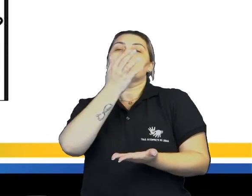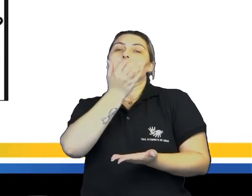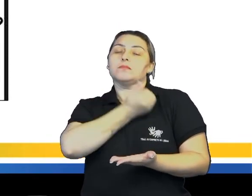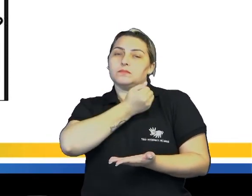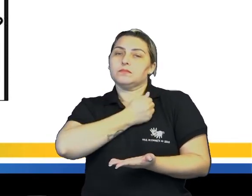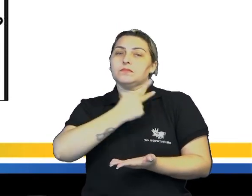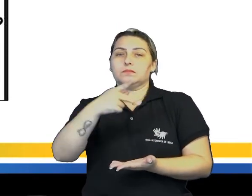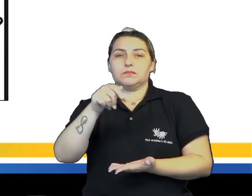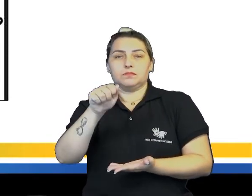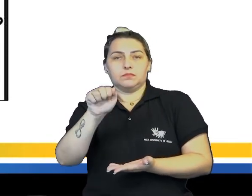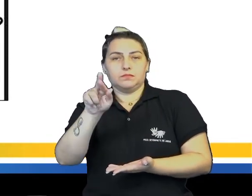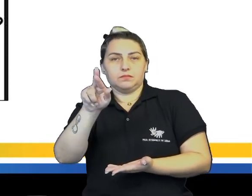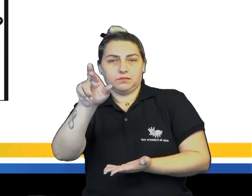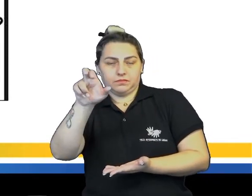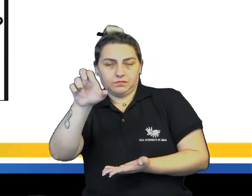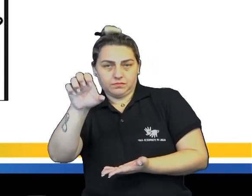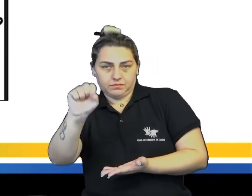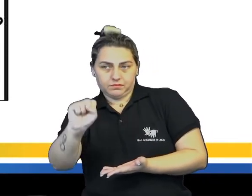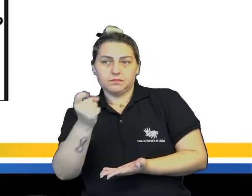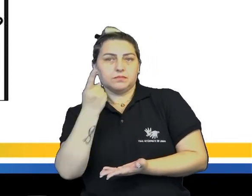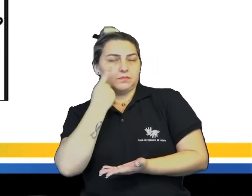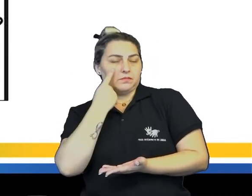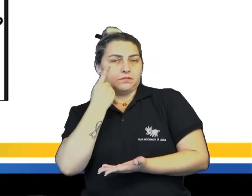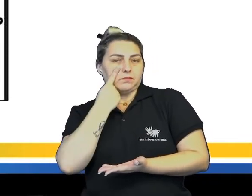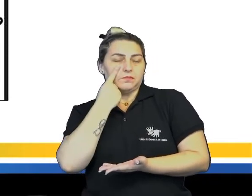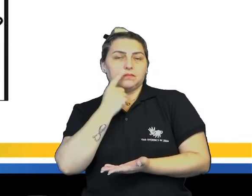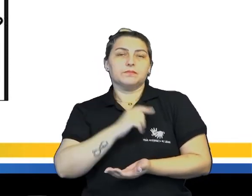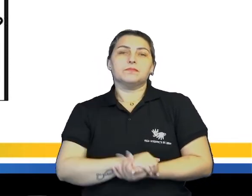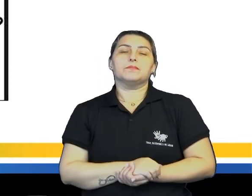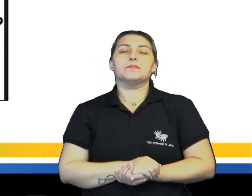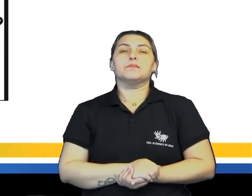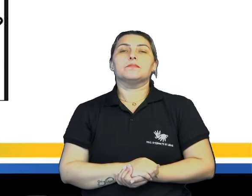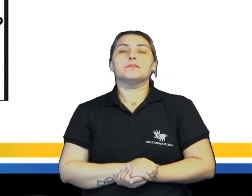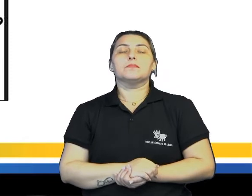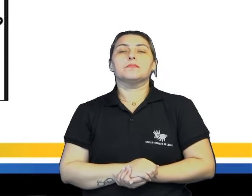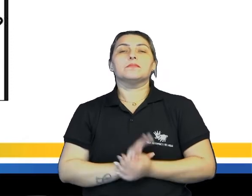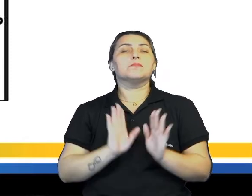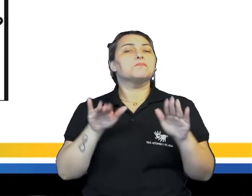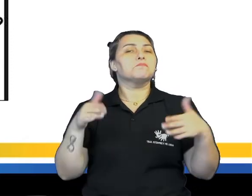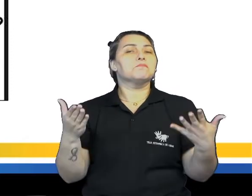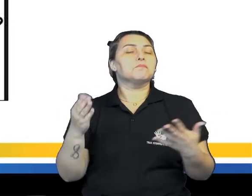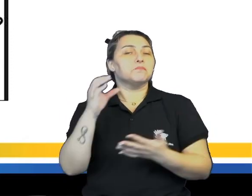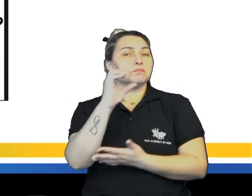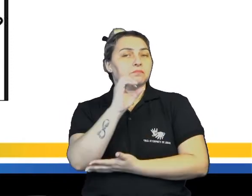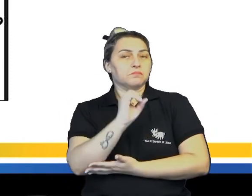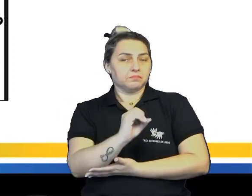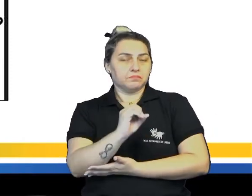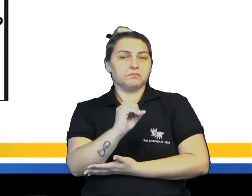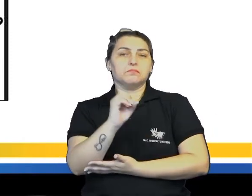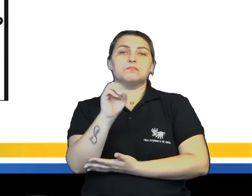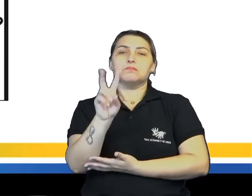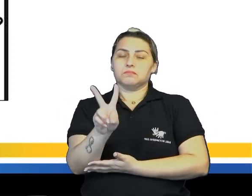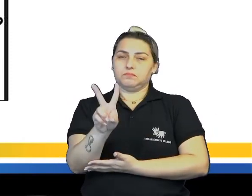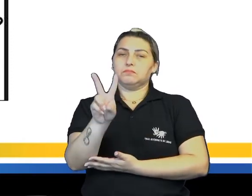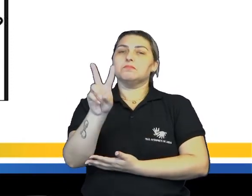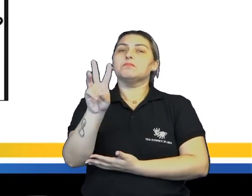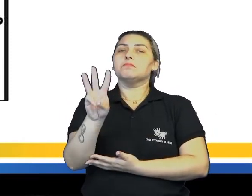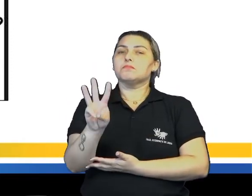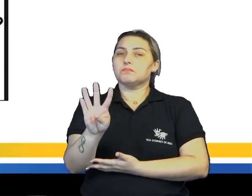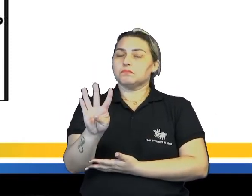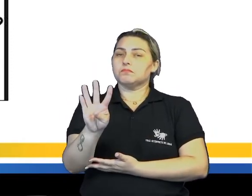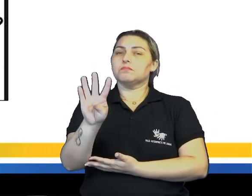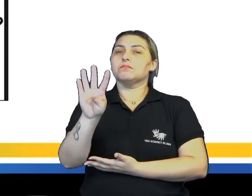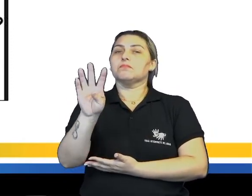pares. Vamos olhar os números que Bela ela acabou pulando. Quais foram? O 0, o 2,